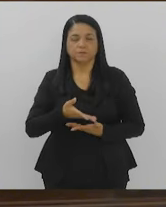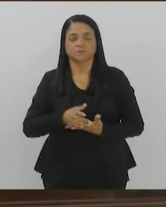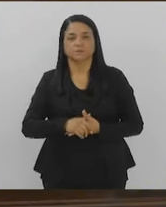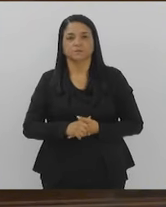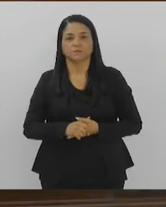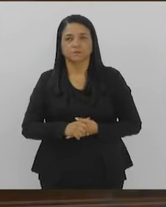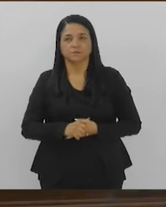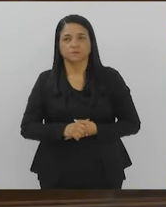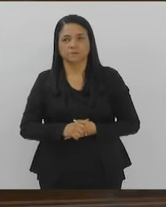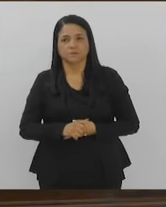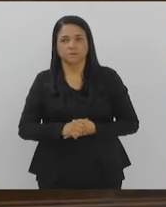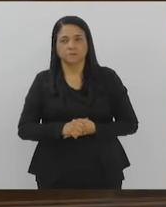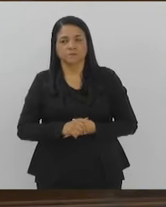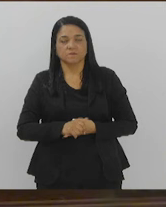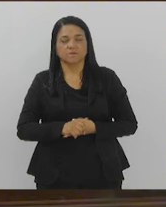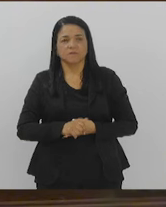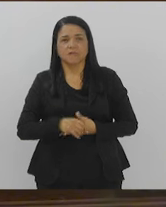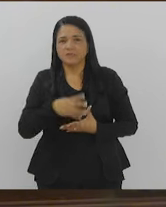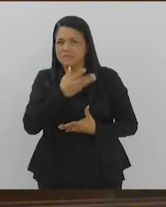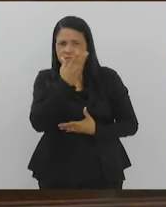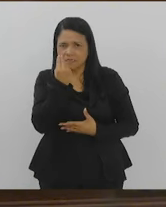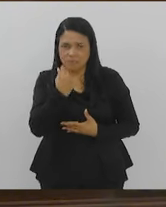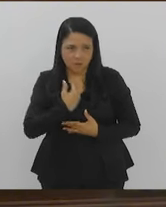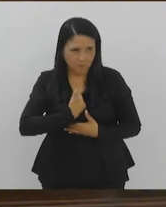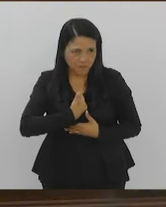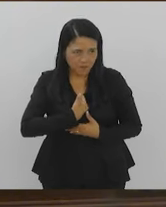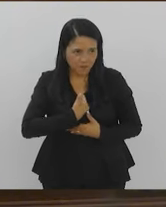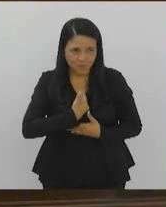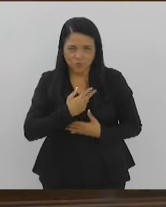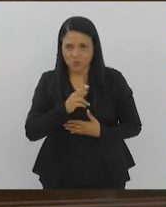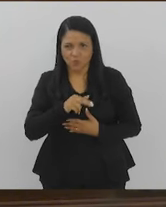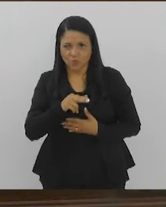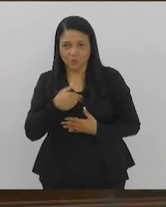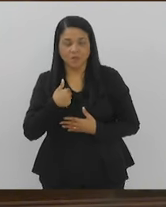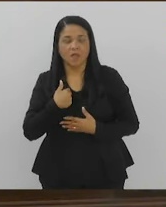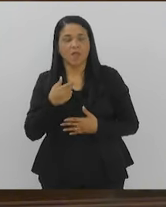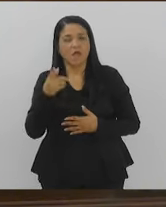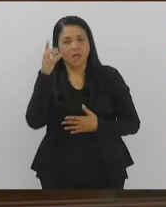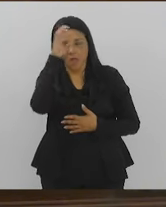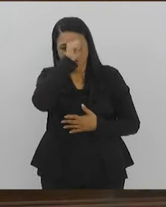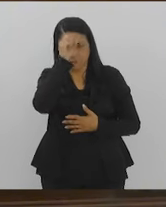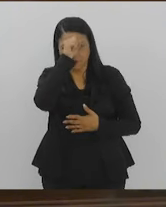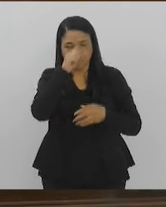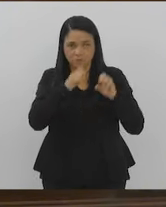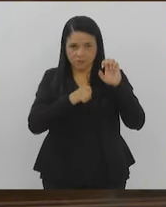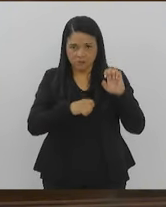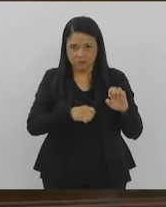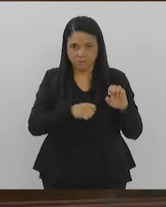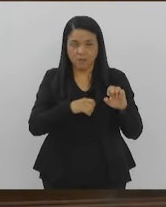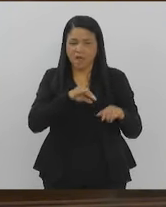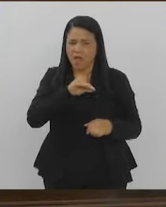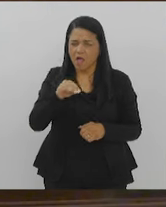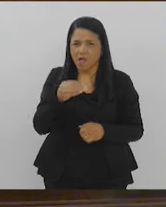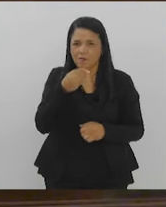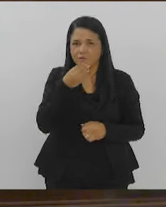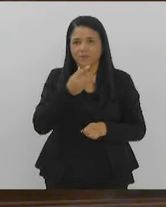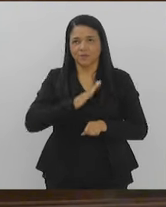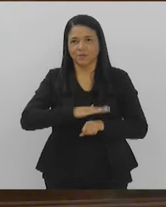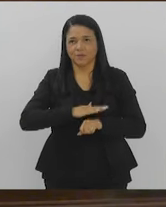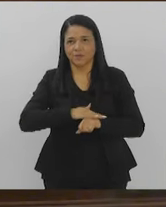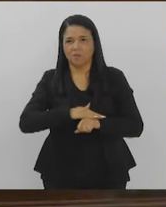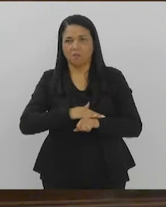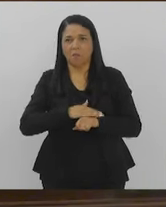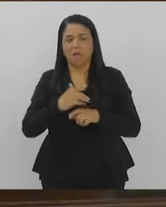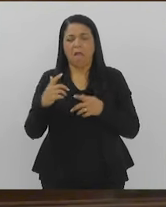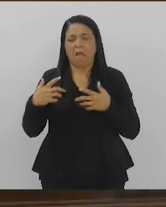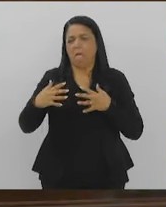Acho que não esqueci de nenhum colega e aprendi muito com a esquerda a aproveitar ao máximo esse tempo. Mesmo que brigue comigo, eu já